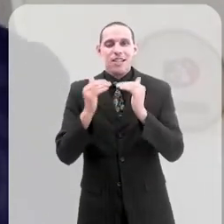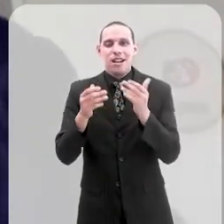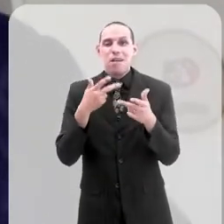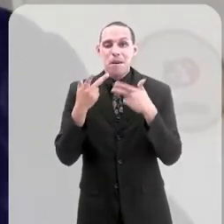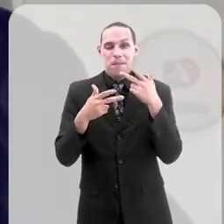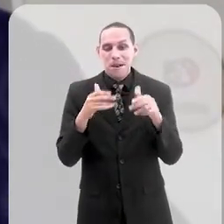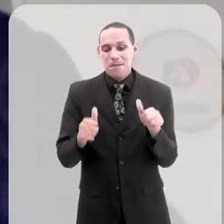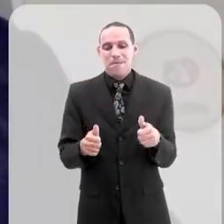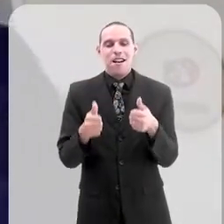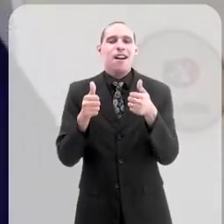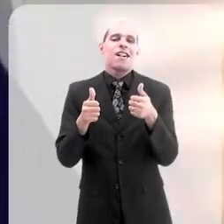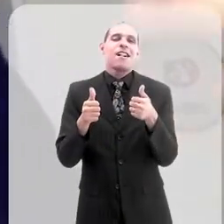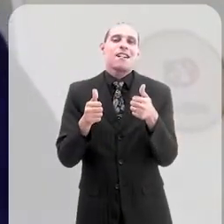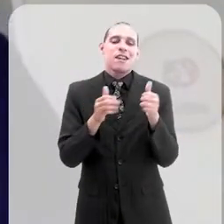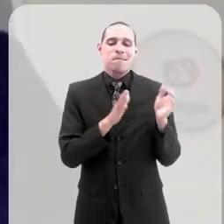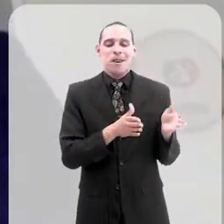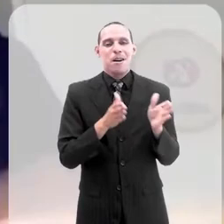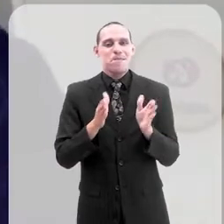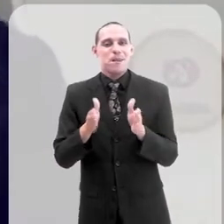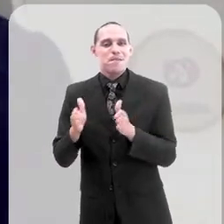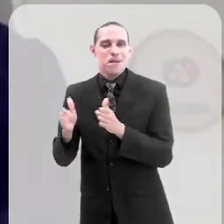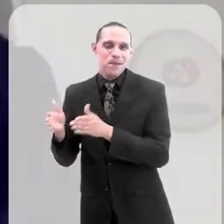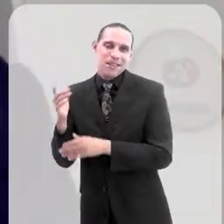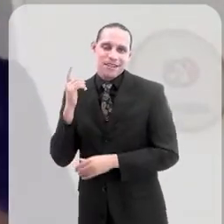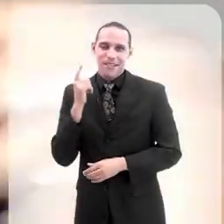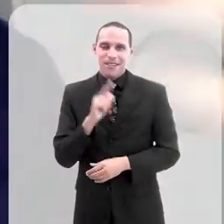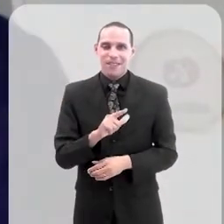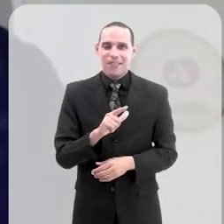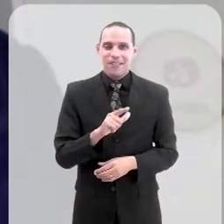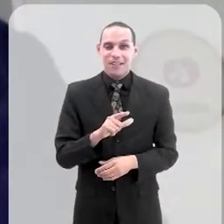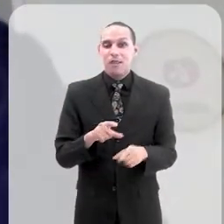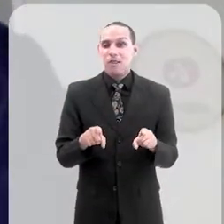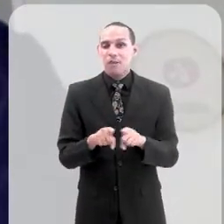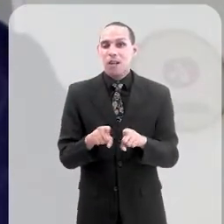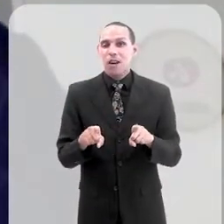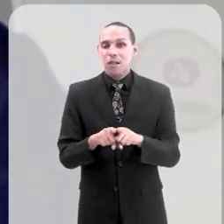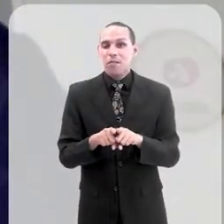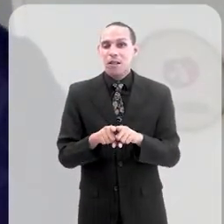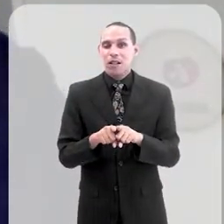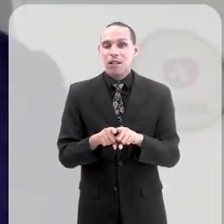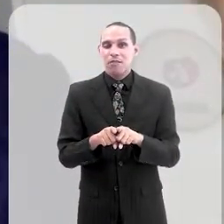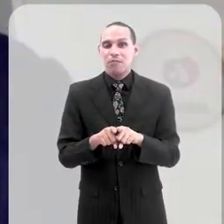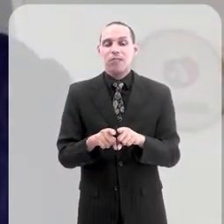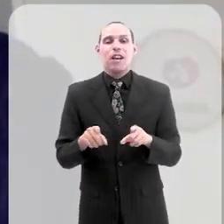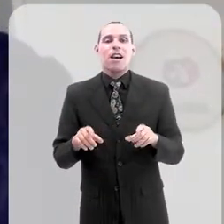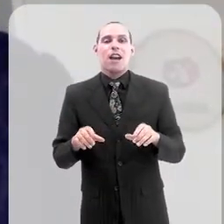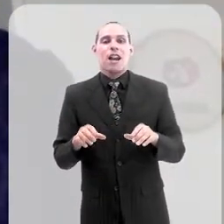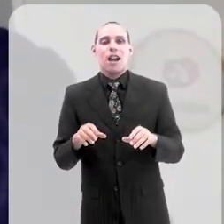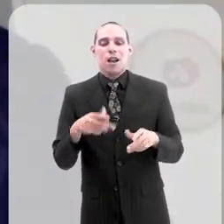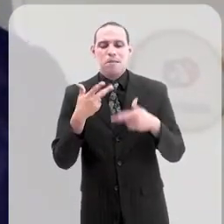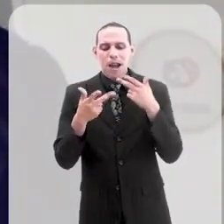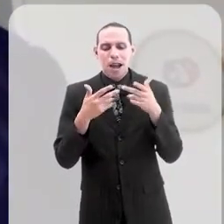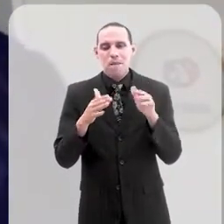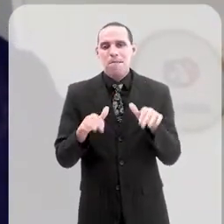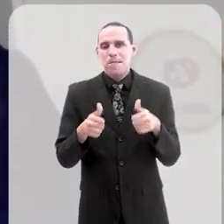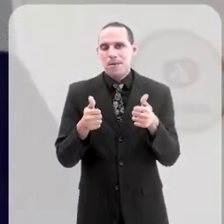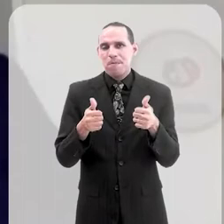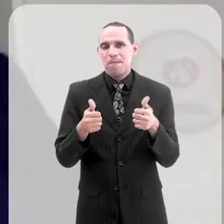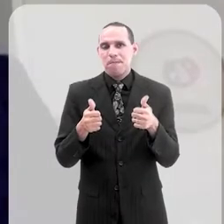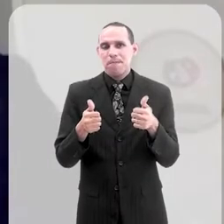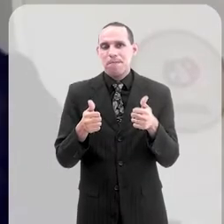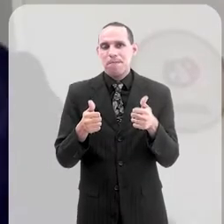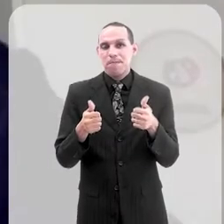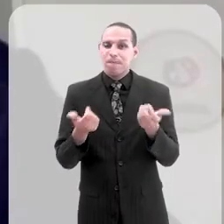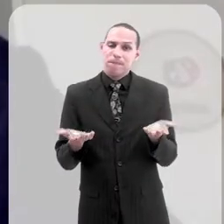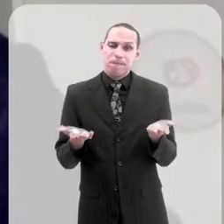mais funcional, uma fala mais organizada, inclusive na parte articulatória. Então, ela é muito favorável,